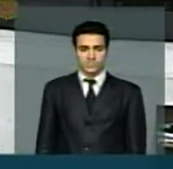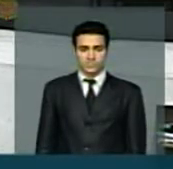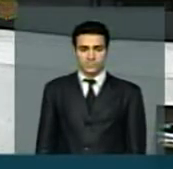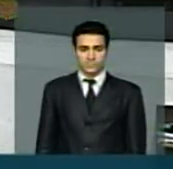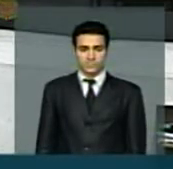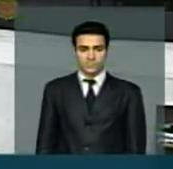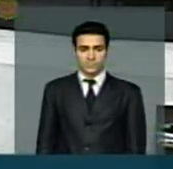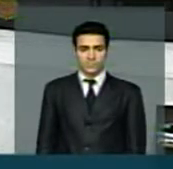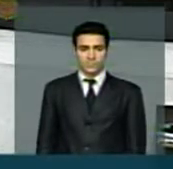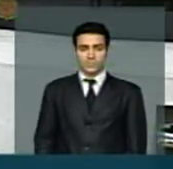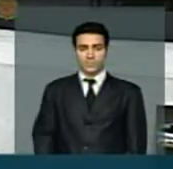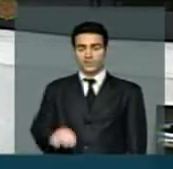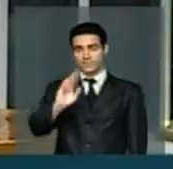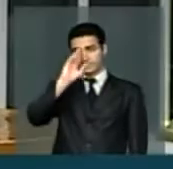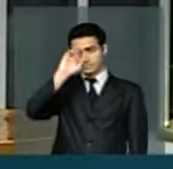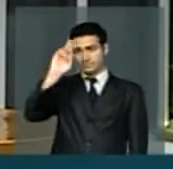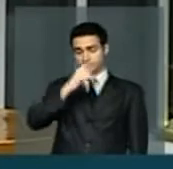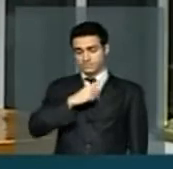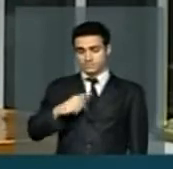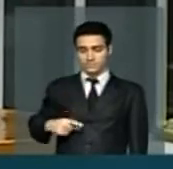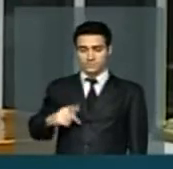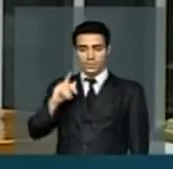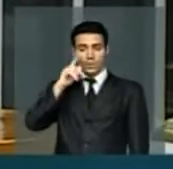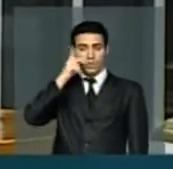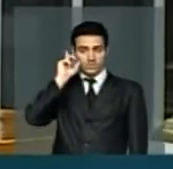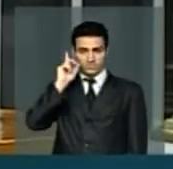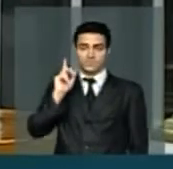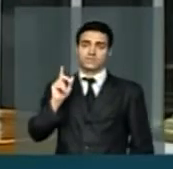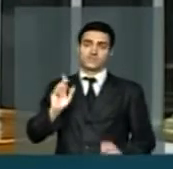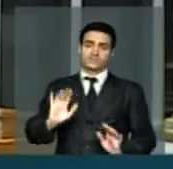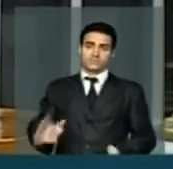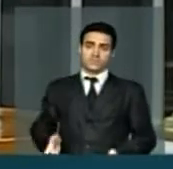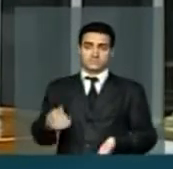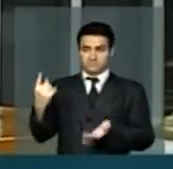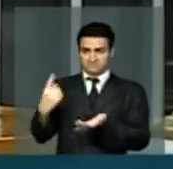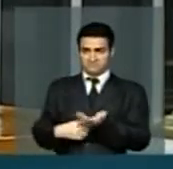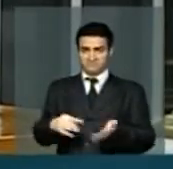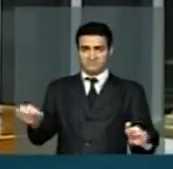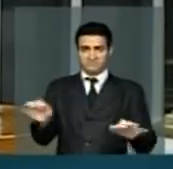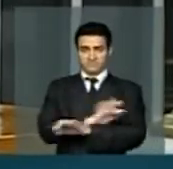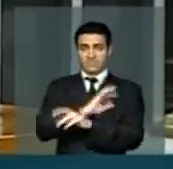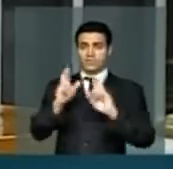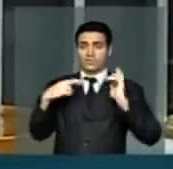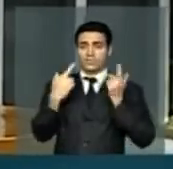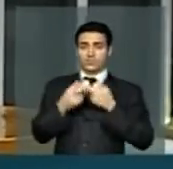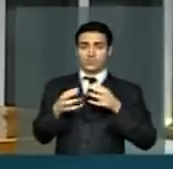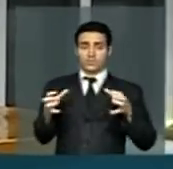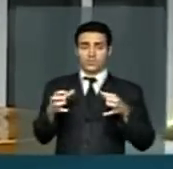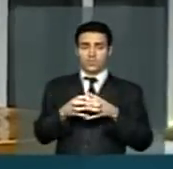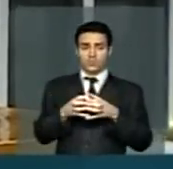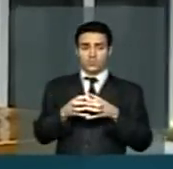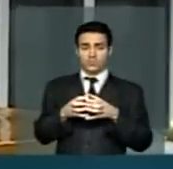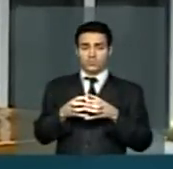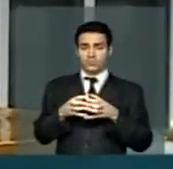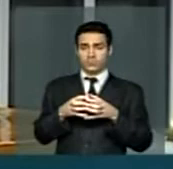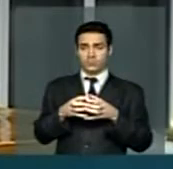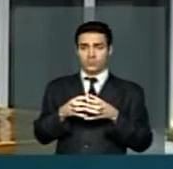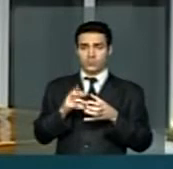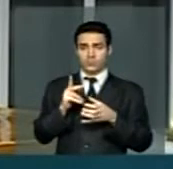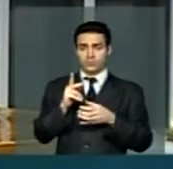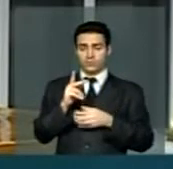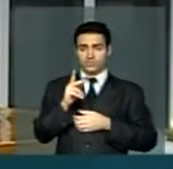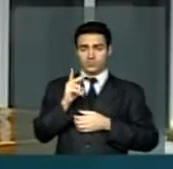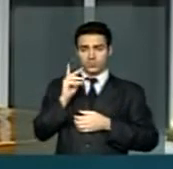discurso. Senhor presidente, no dia de ontem nós tivemos uma reunião da bancada do Congresso Nacional